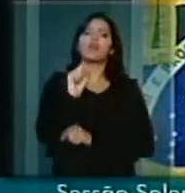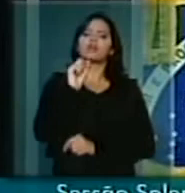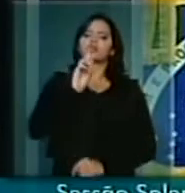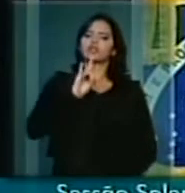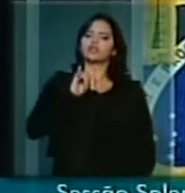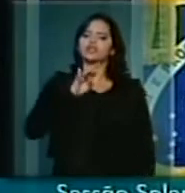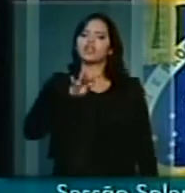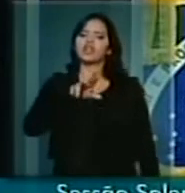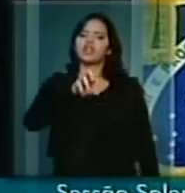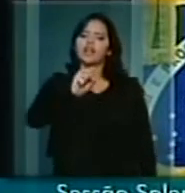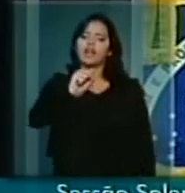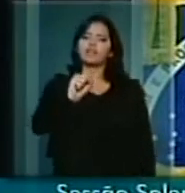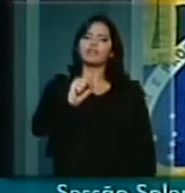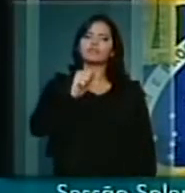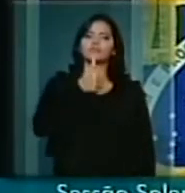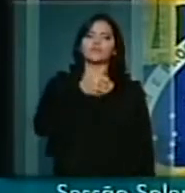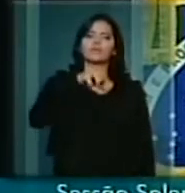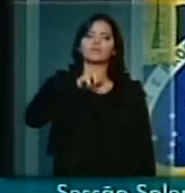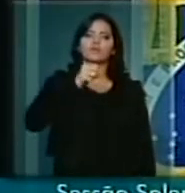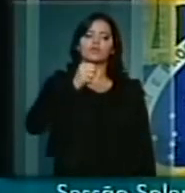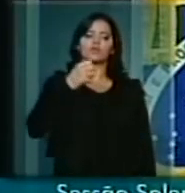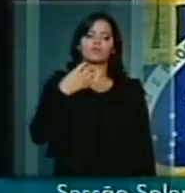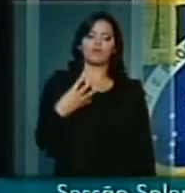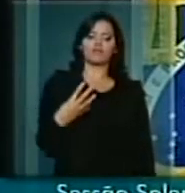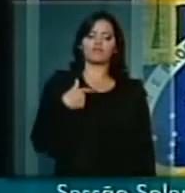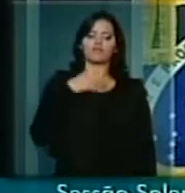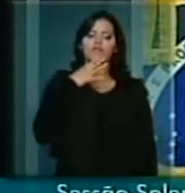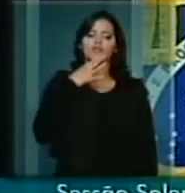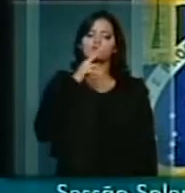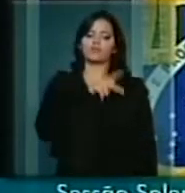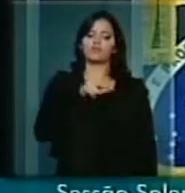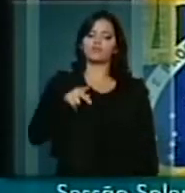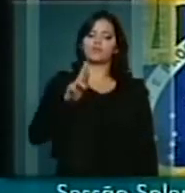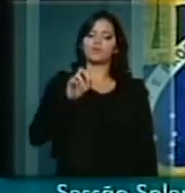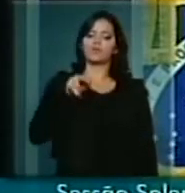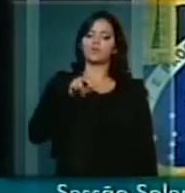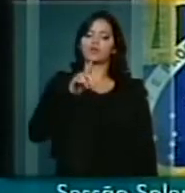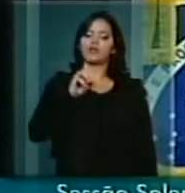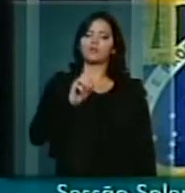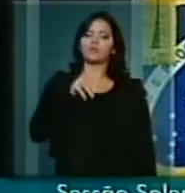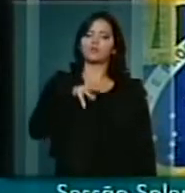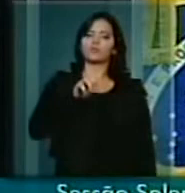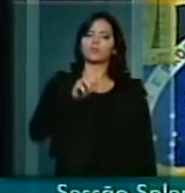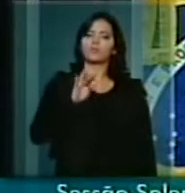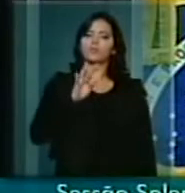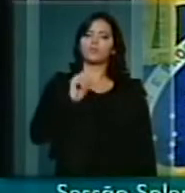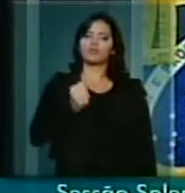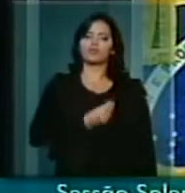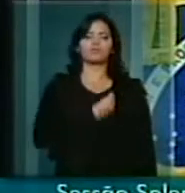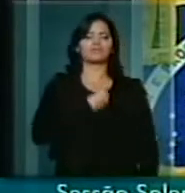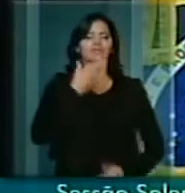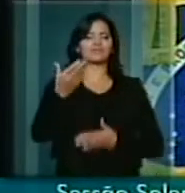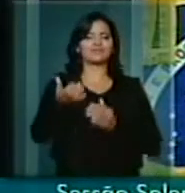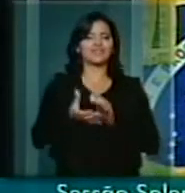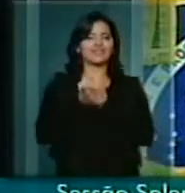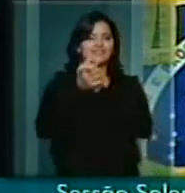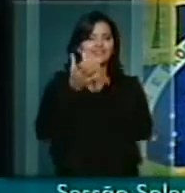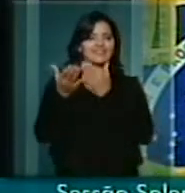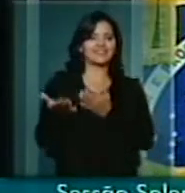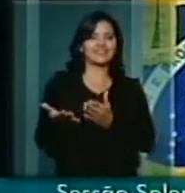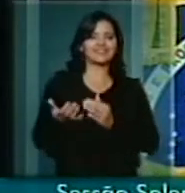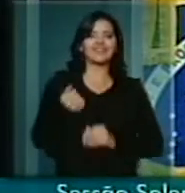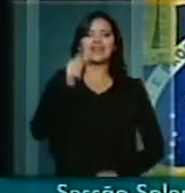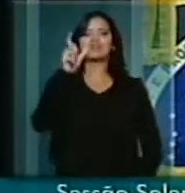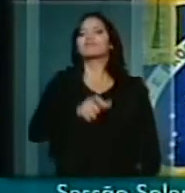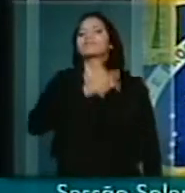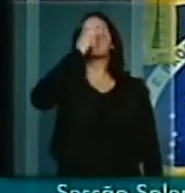diretas, em 1984. Conheci o professor Ronaldo Mota, que estava aqui agora há pouco, a quem quero saudar, e